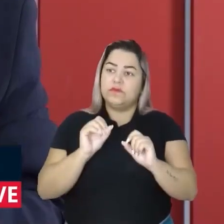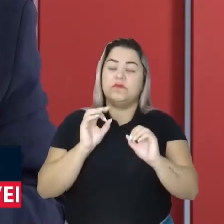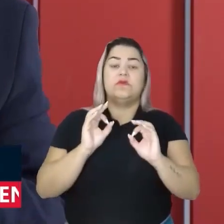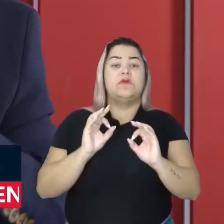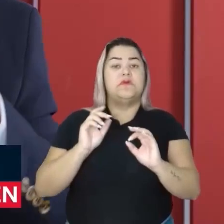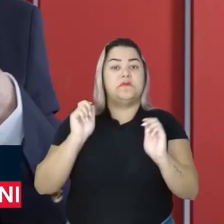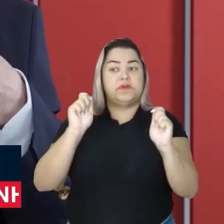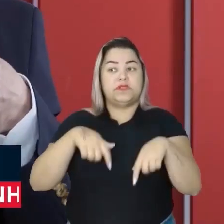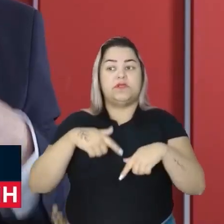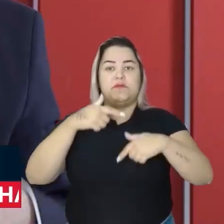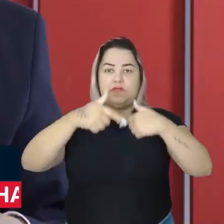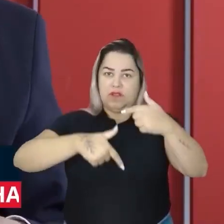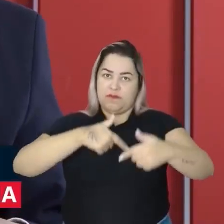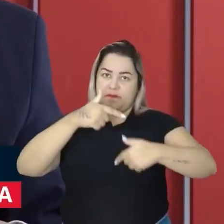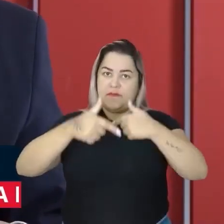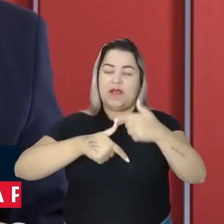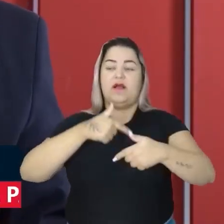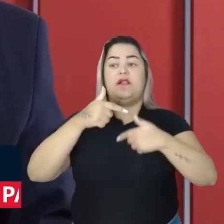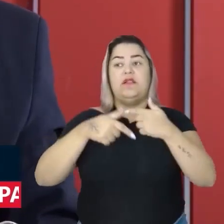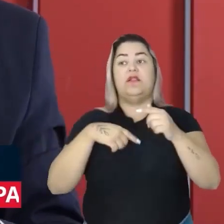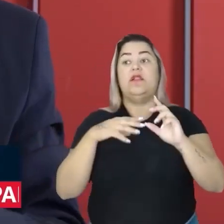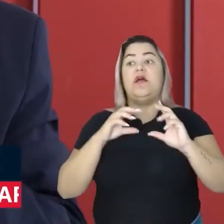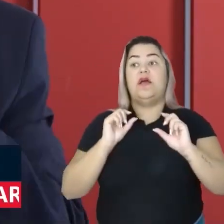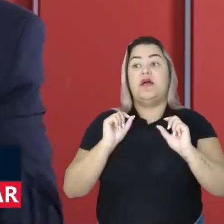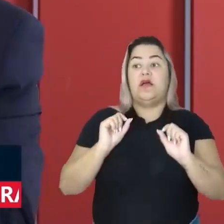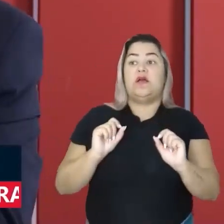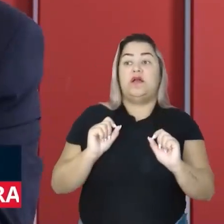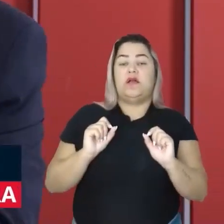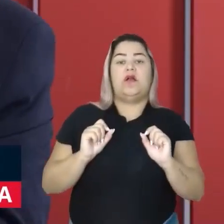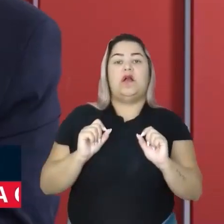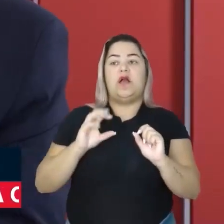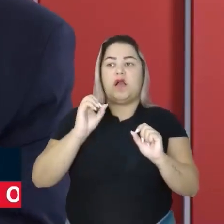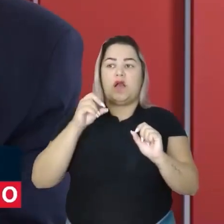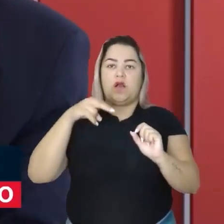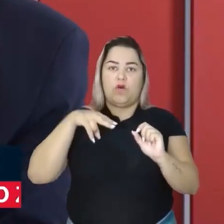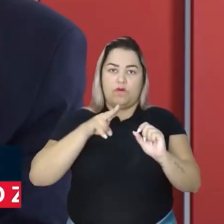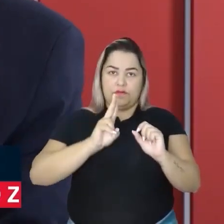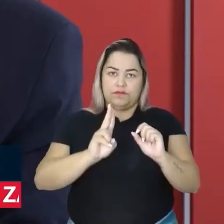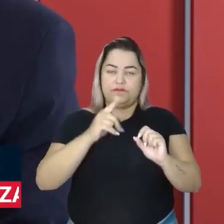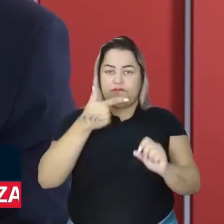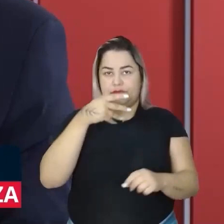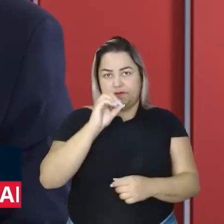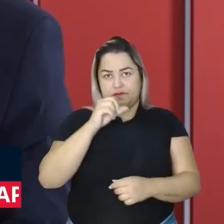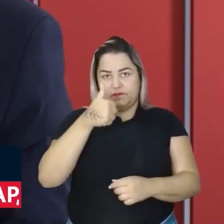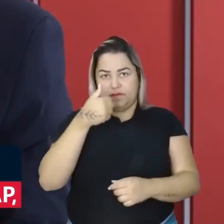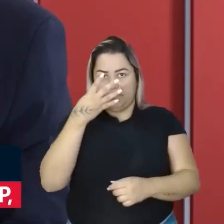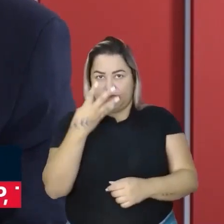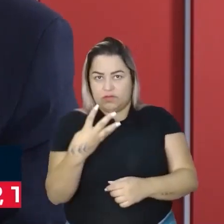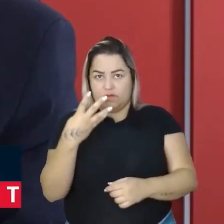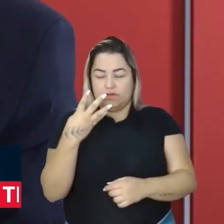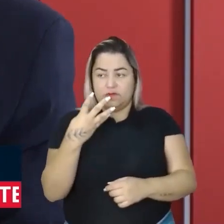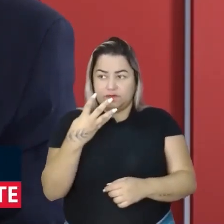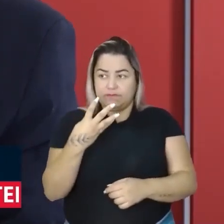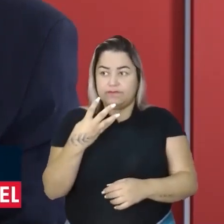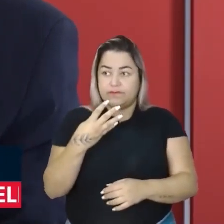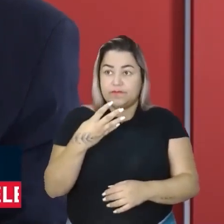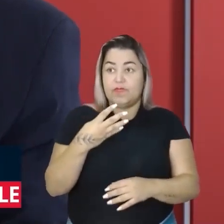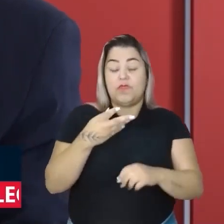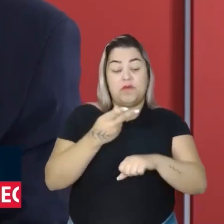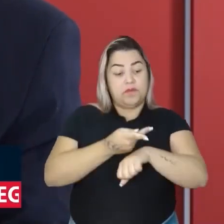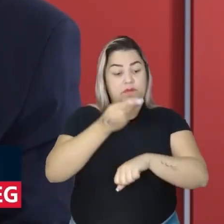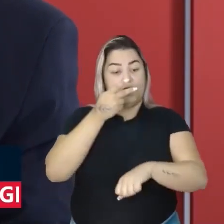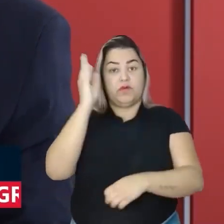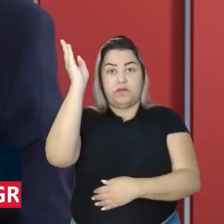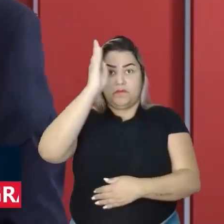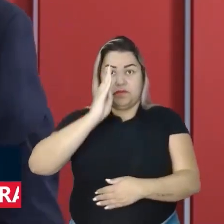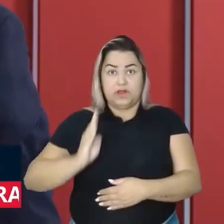precisamos trabalhar a transversalidade, e a ONU, em 2014, Amanda, premiou o